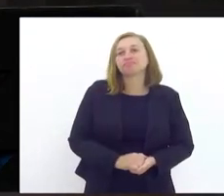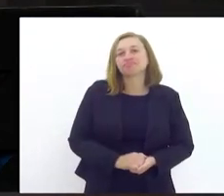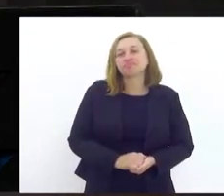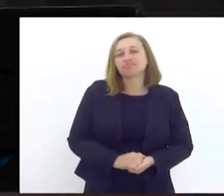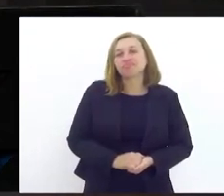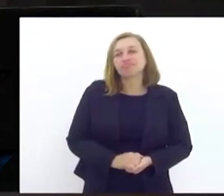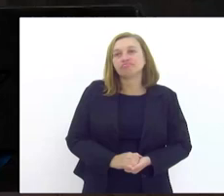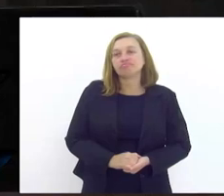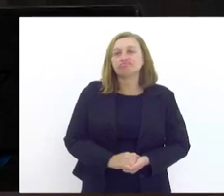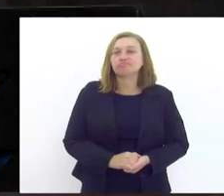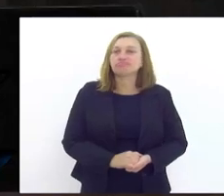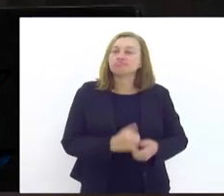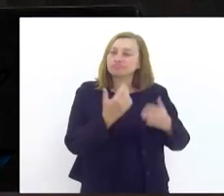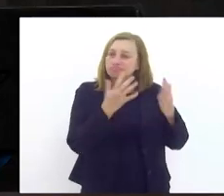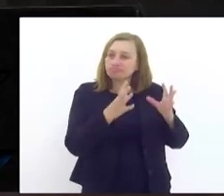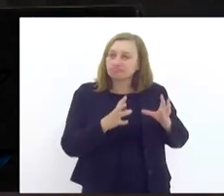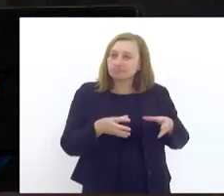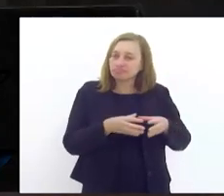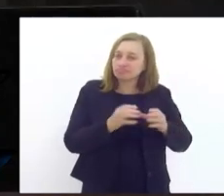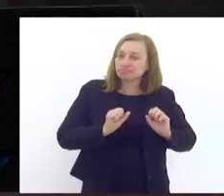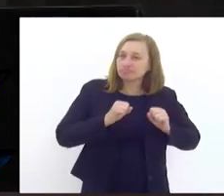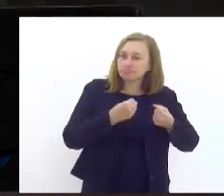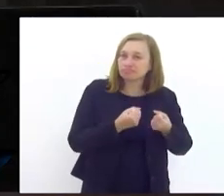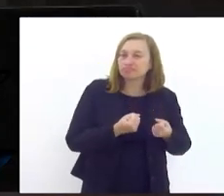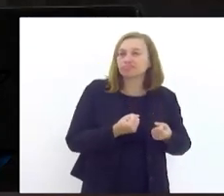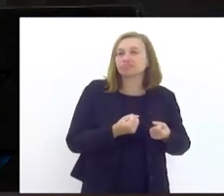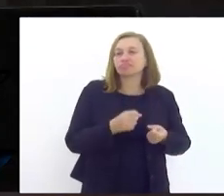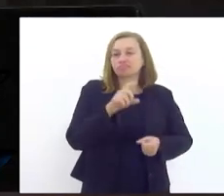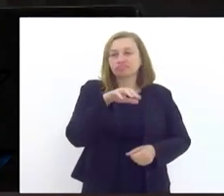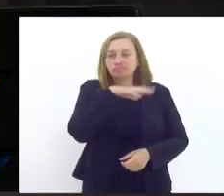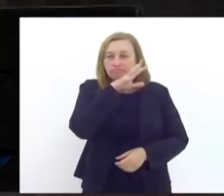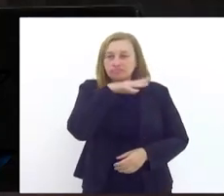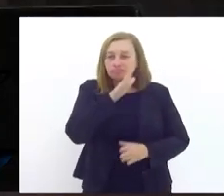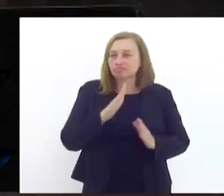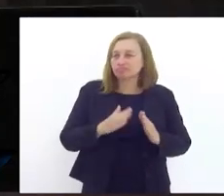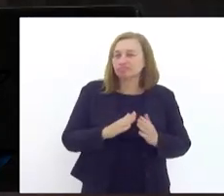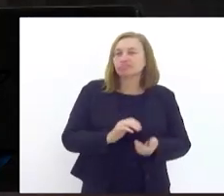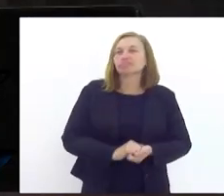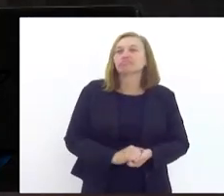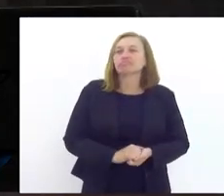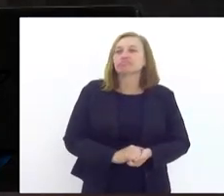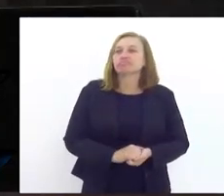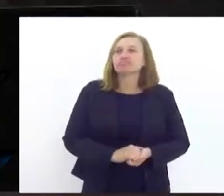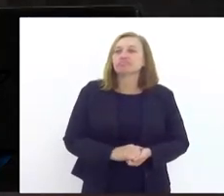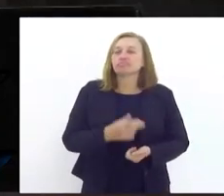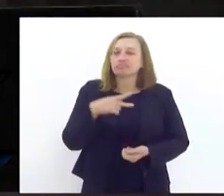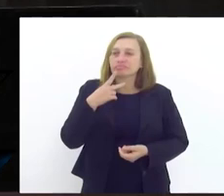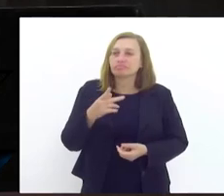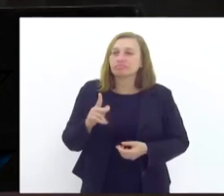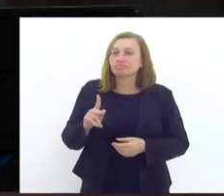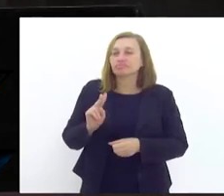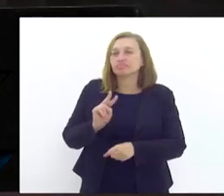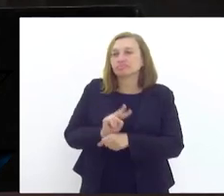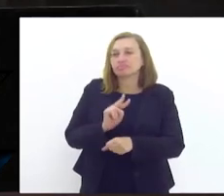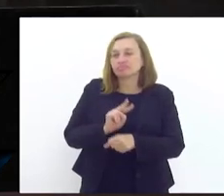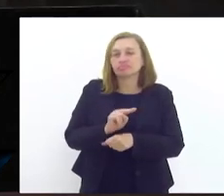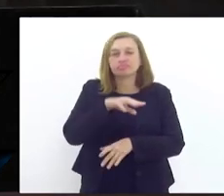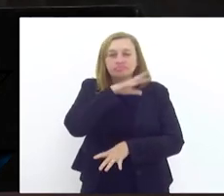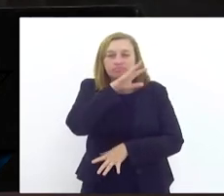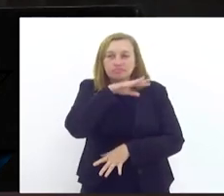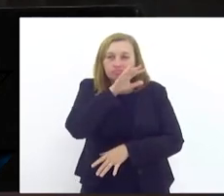e aqui meu cumprimento a comissão de defesa dos animais da casa faz uma menção muito legítima Os protetores dos animais